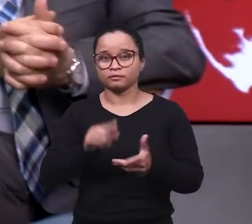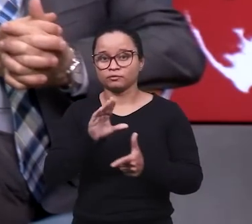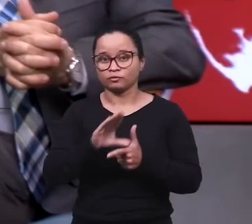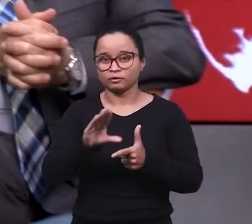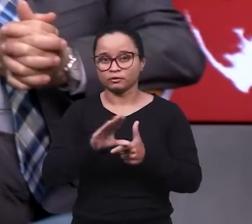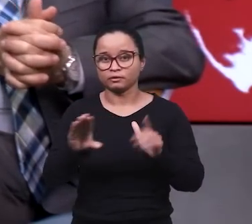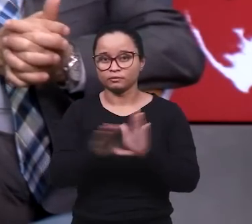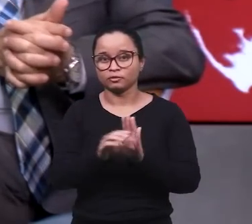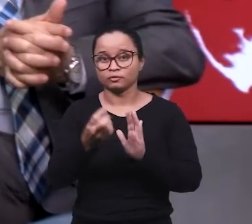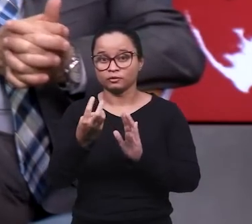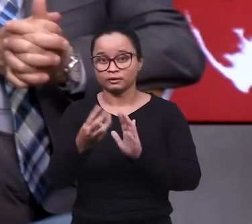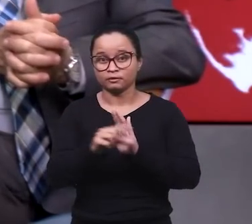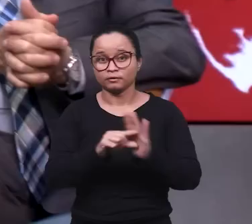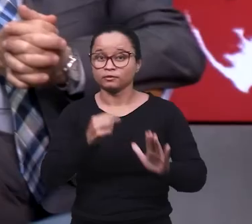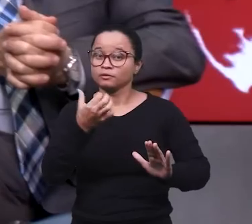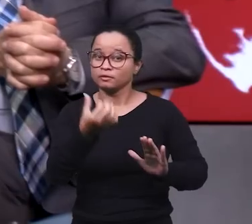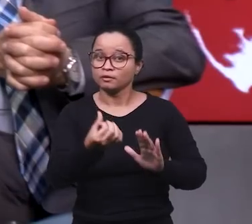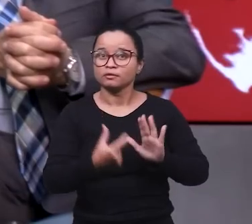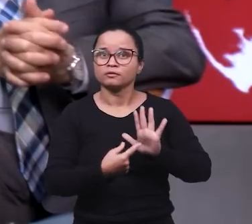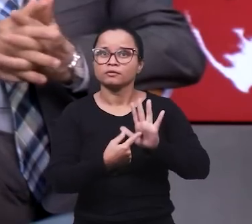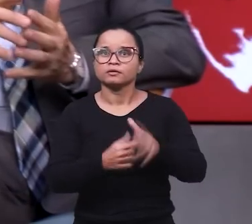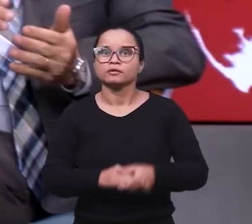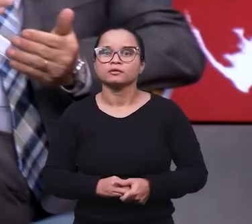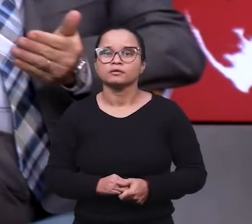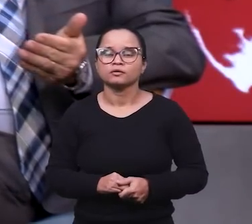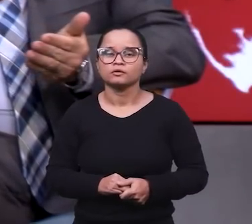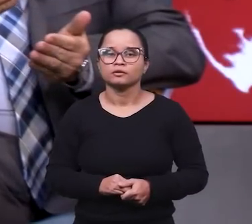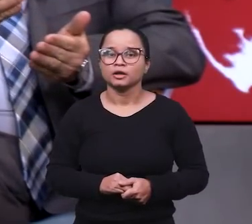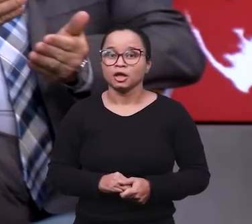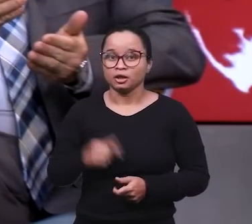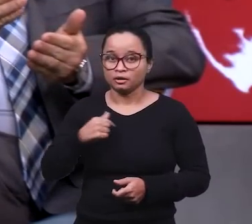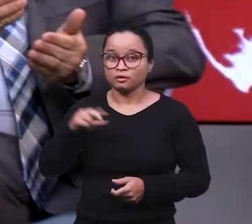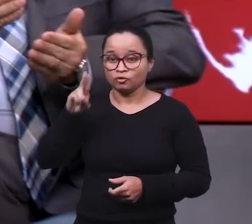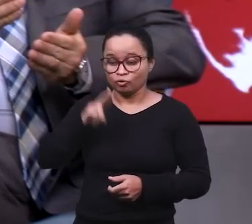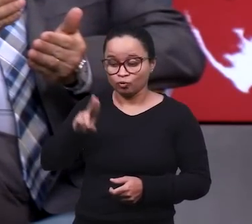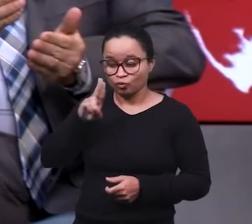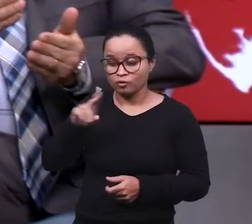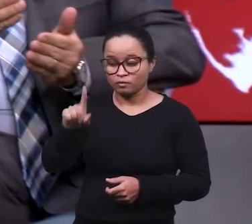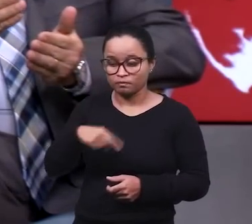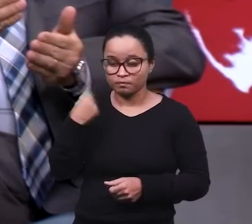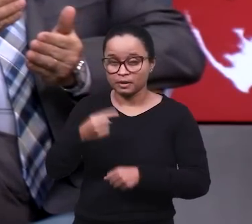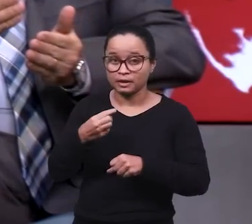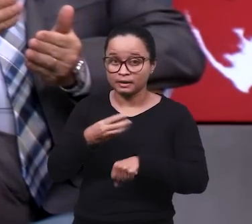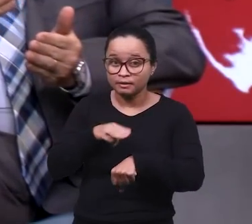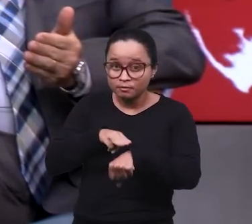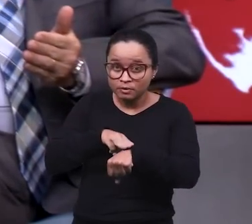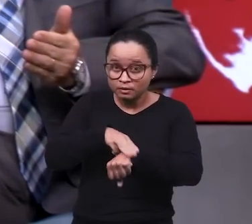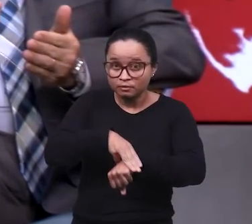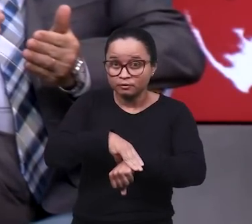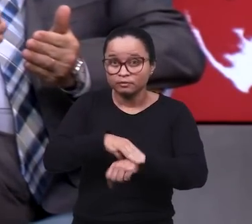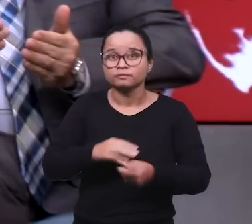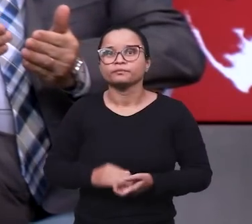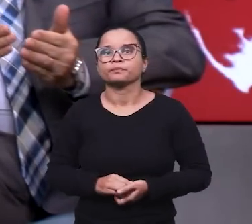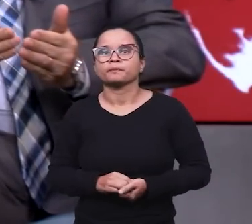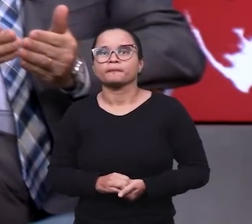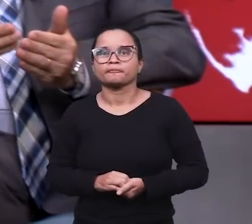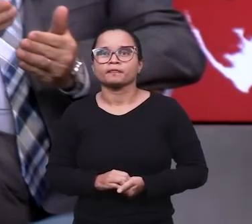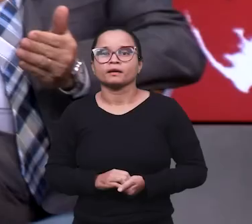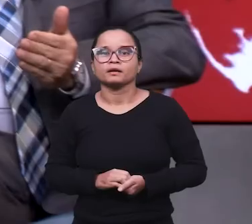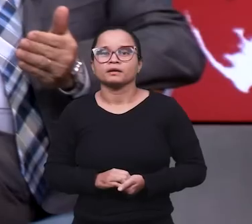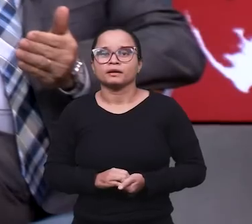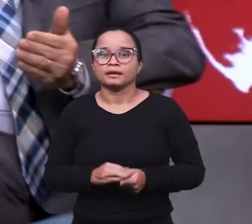no capítulo 3, verso 6, ele diz assim: e nos fez ministros, ele está se